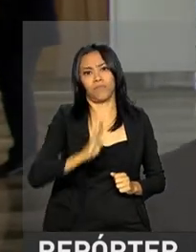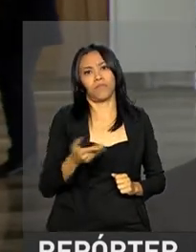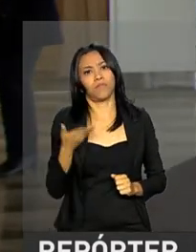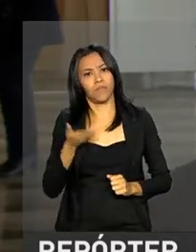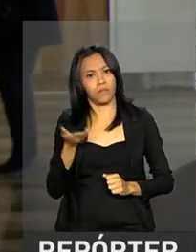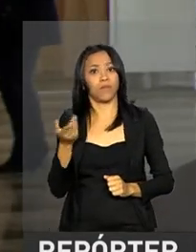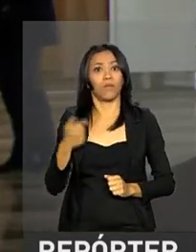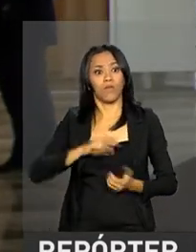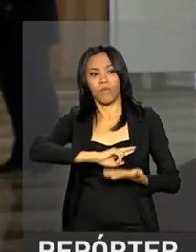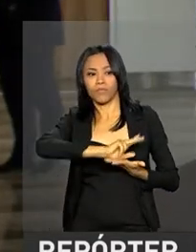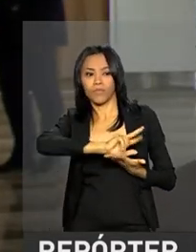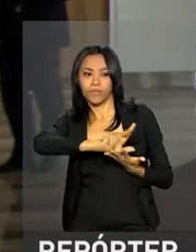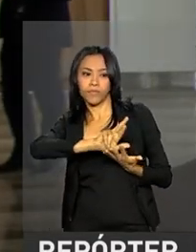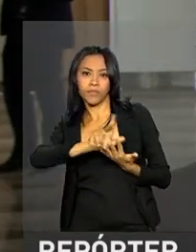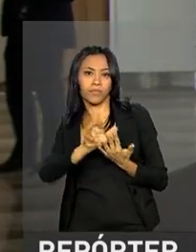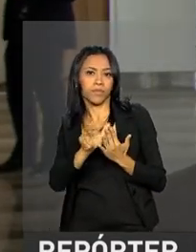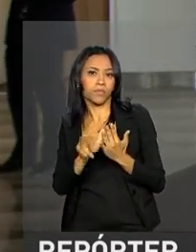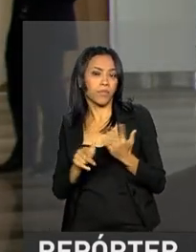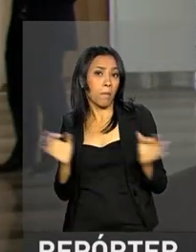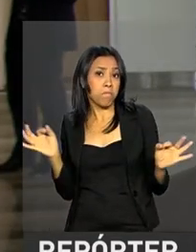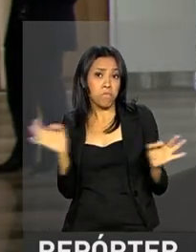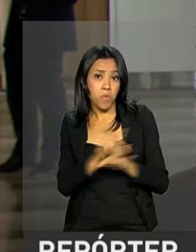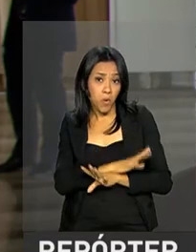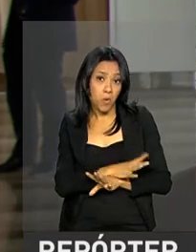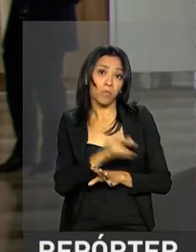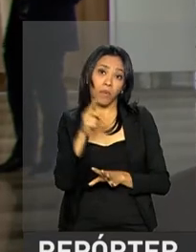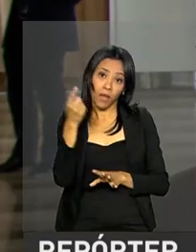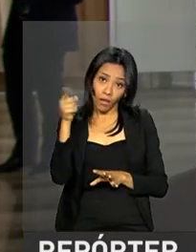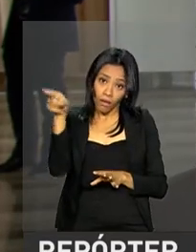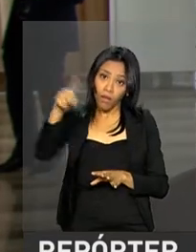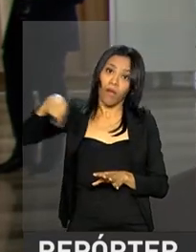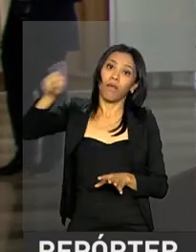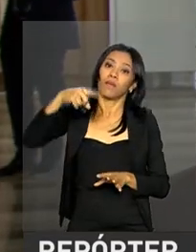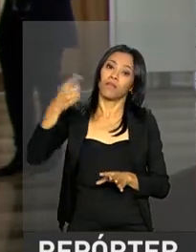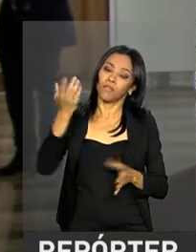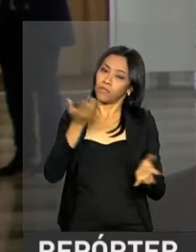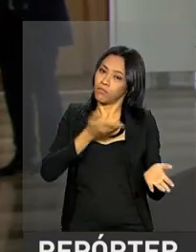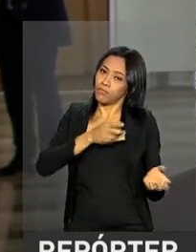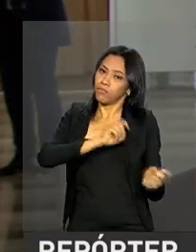com plantas industriais modernas prontas para poder ampliar e poder abastecer o mundo.